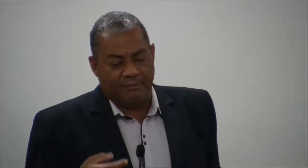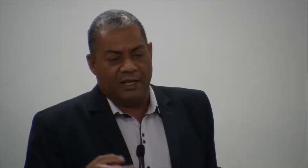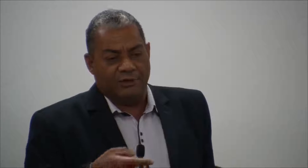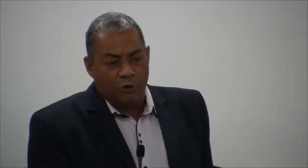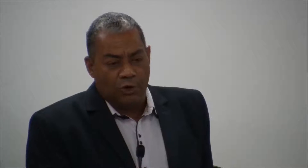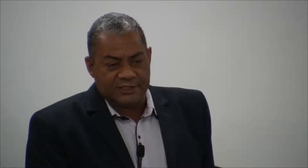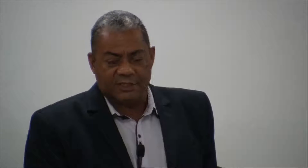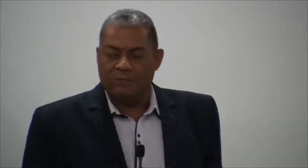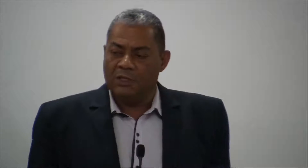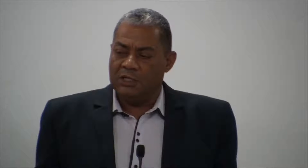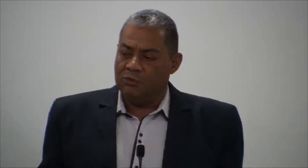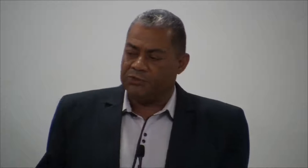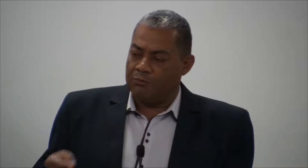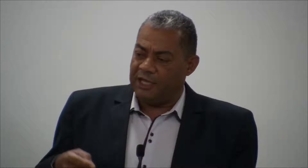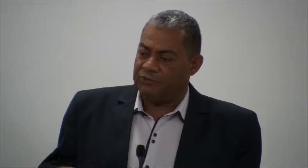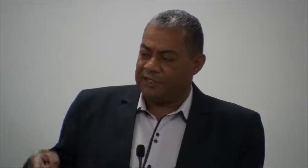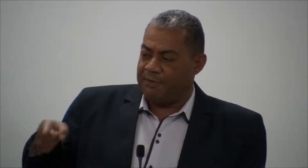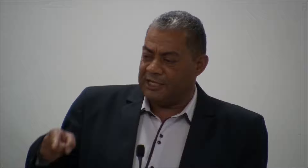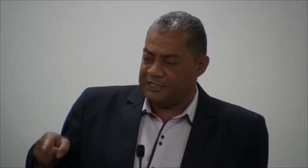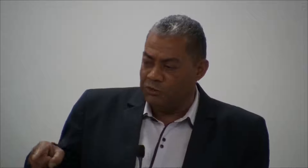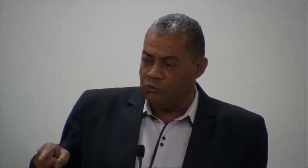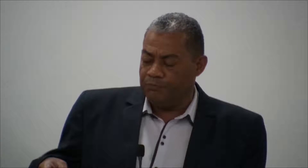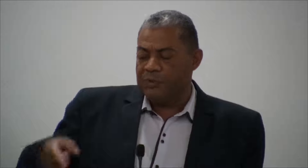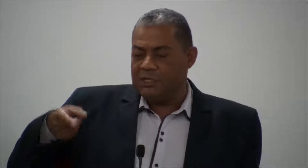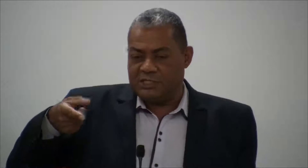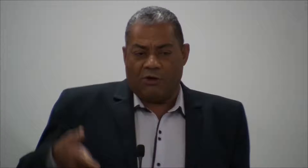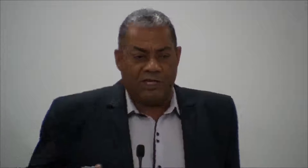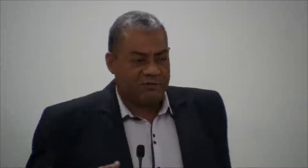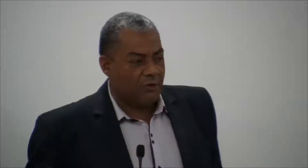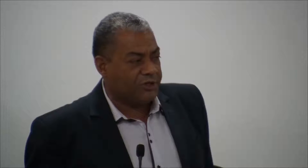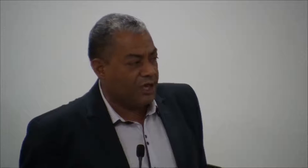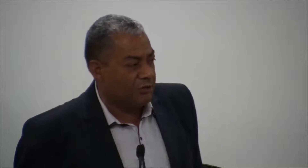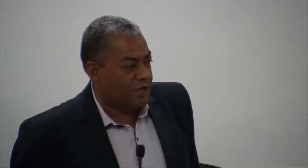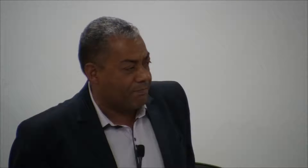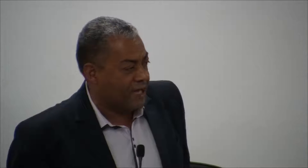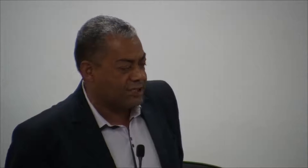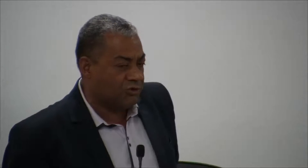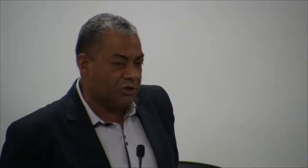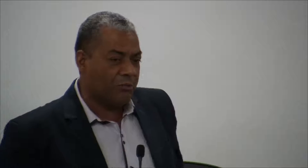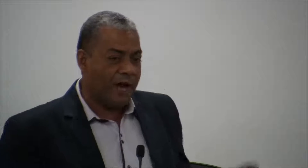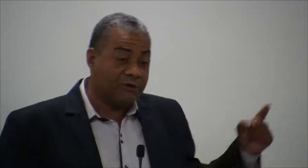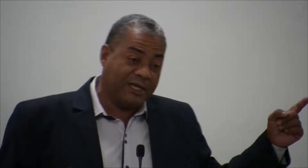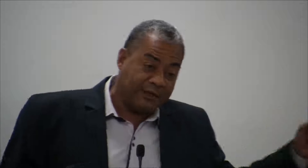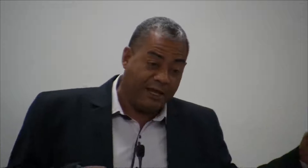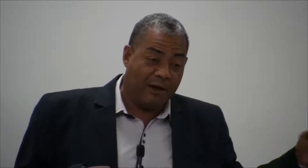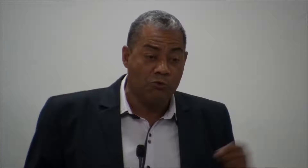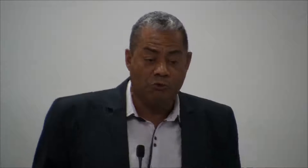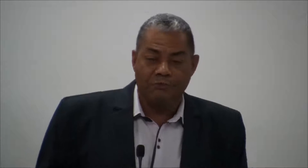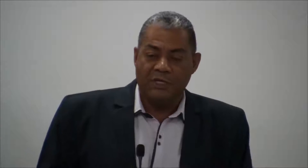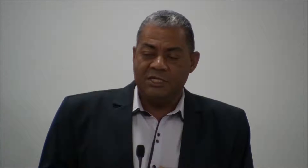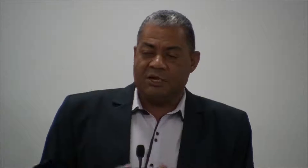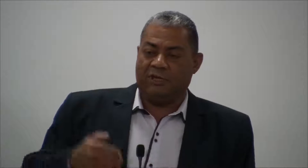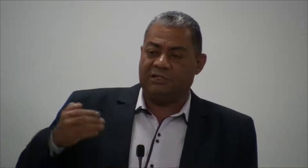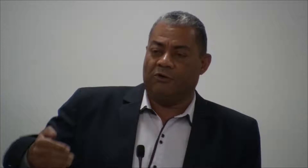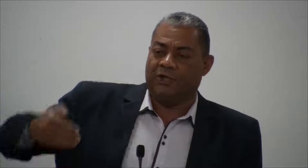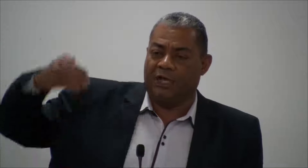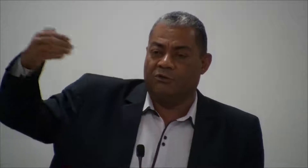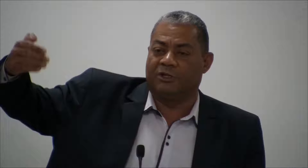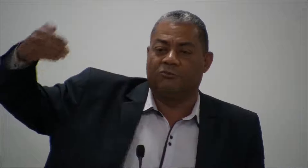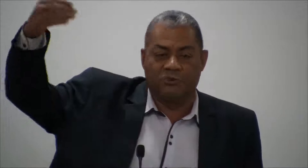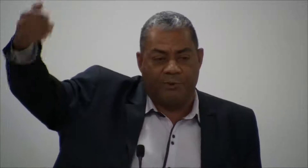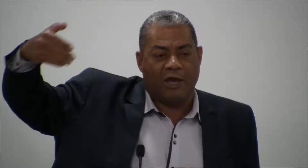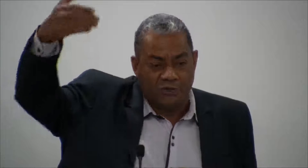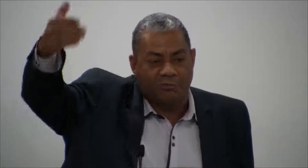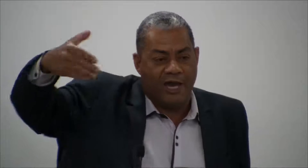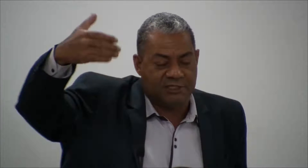está na tabela 12 e o São Bento na tabela 5. Se alguém tiver um terreno na Praça Toledo Barros, é tabela 1. Se alguém tiver um